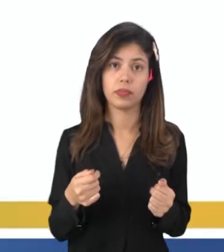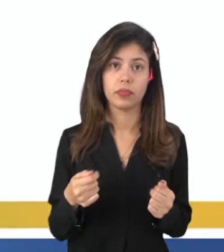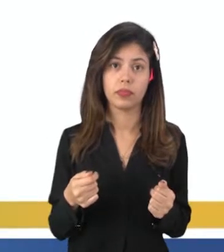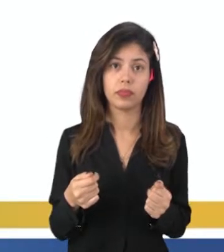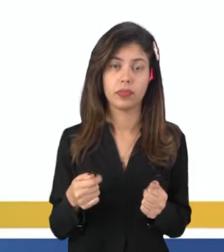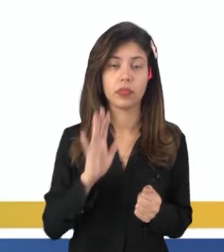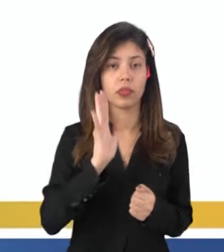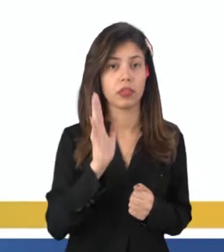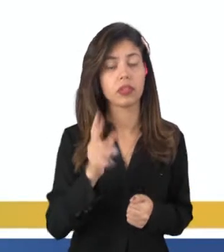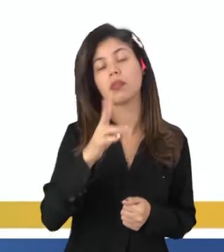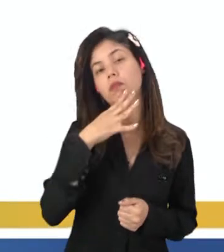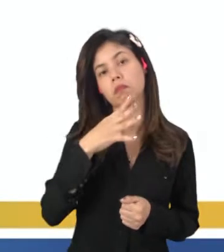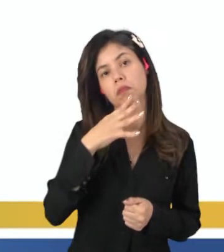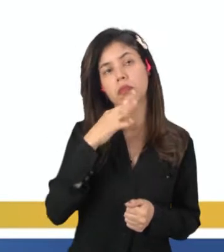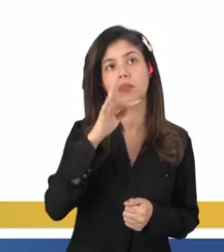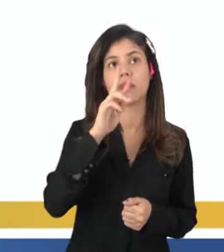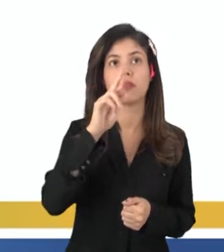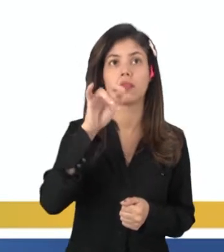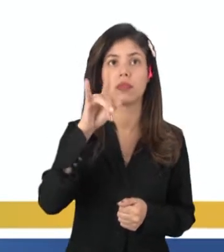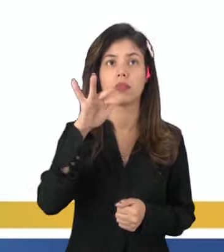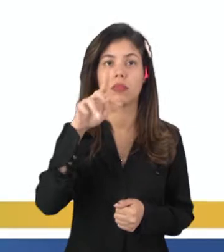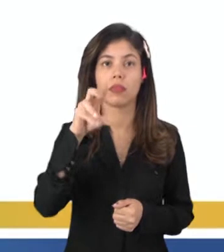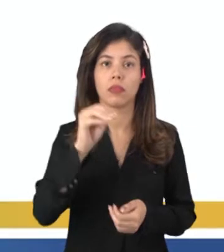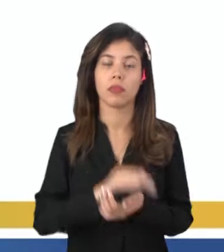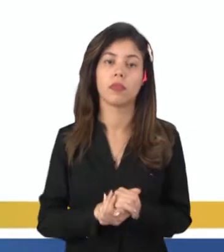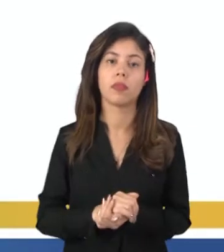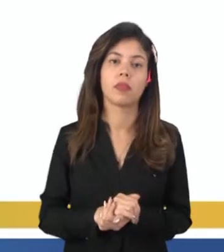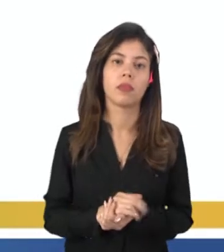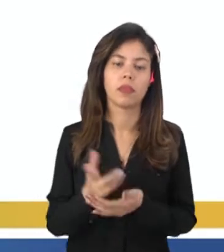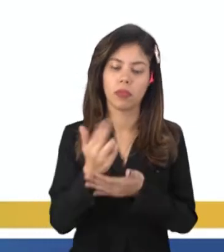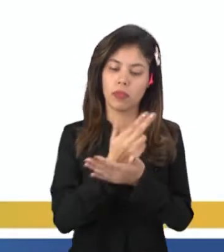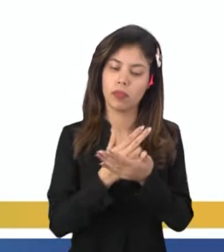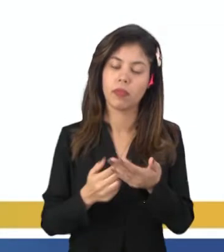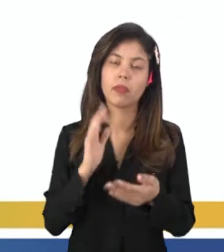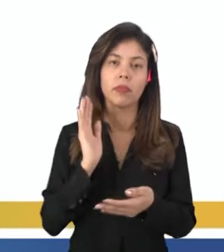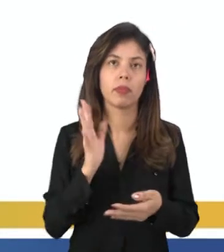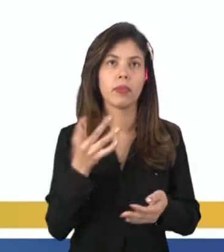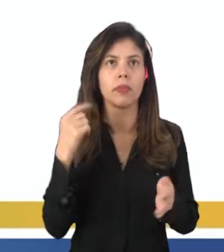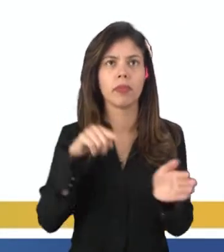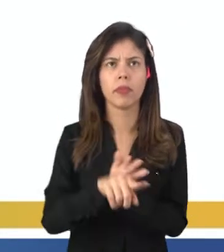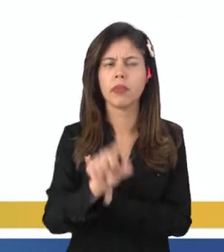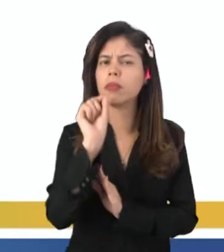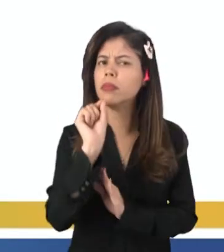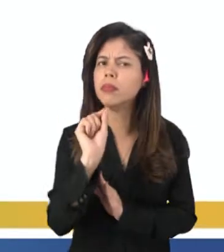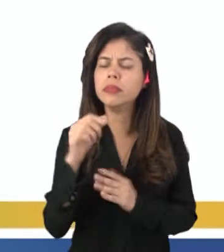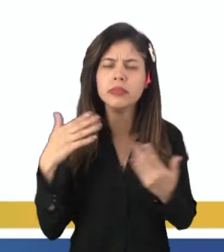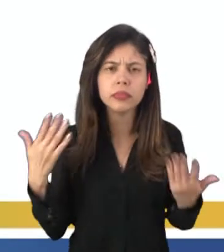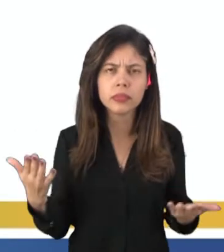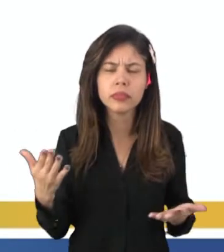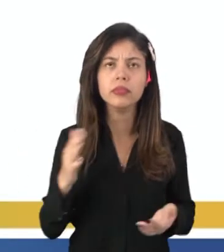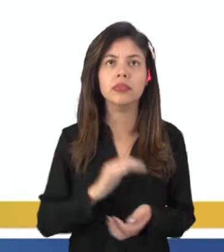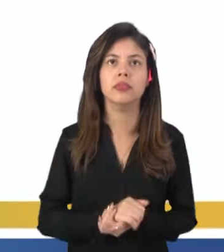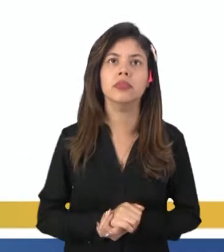já ouviram falar em feudalismo, em filmes, desenhos animados, né? Então, a pergunta é, o que foi o feudalismo?